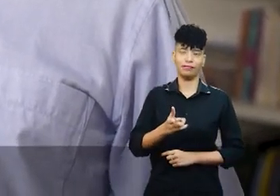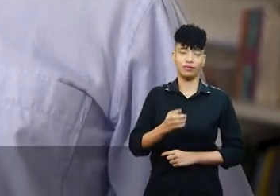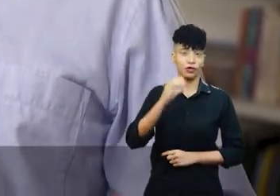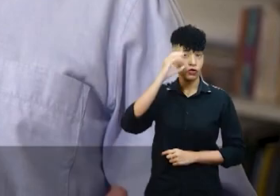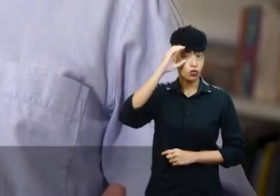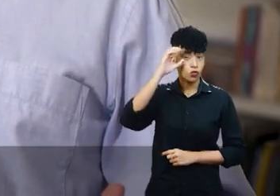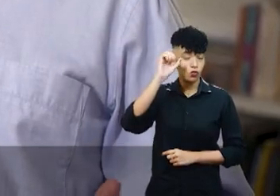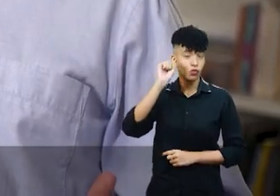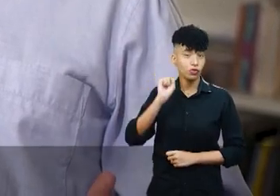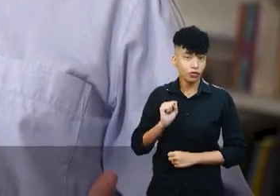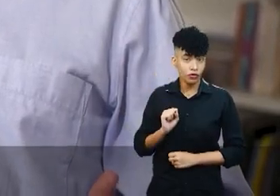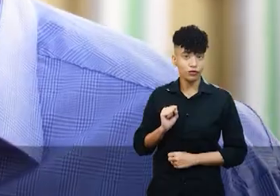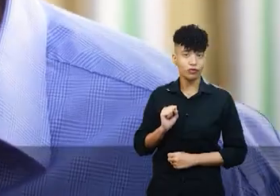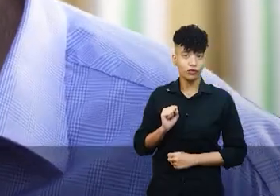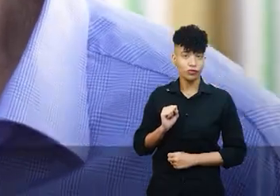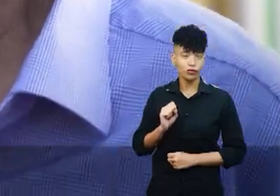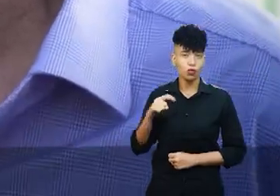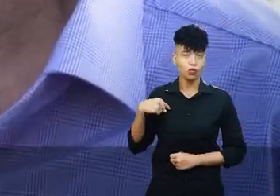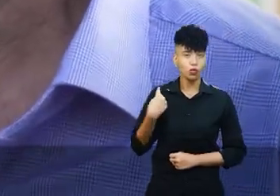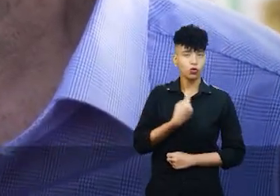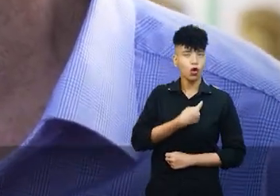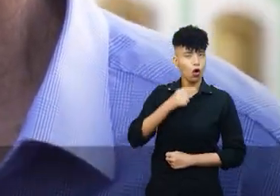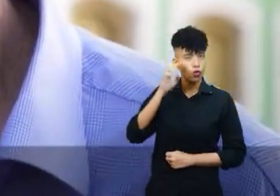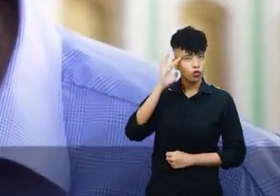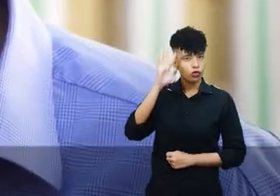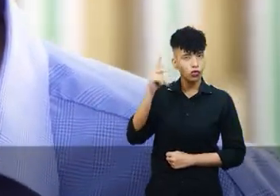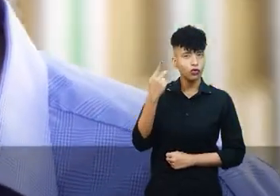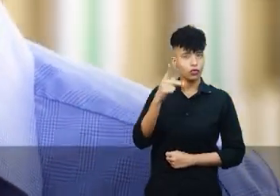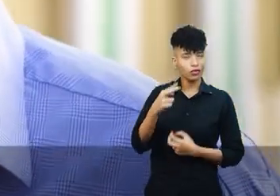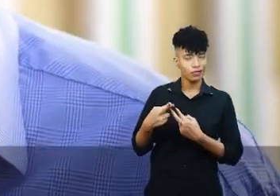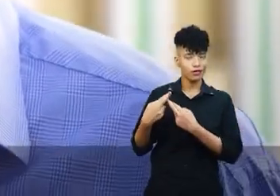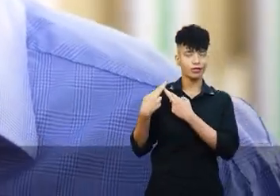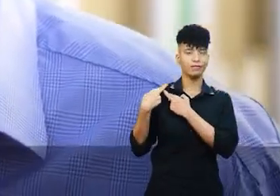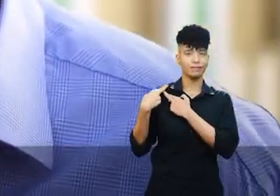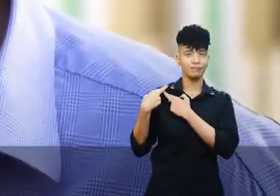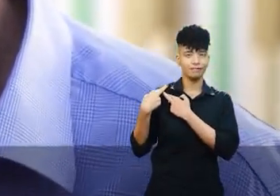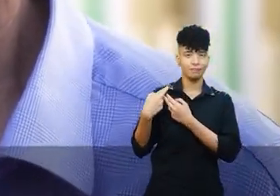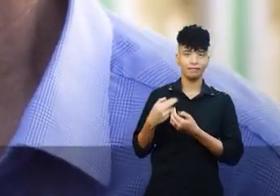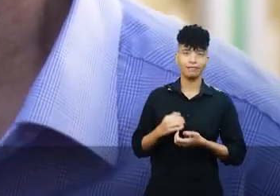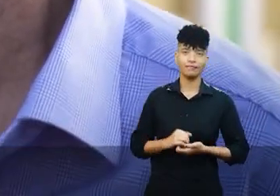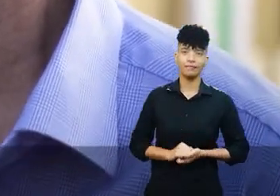Silvio Mendes, nossos sonhos estão em tuas mãos.